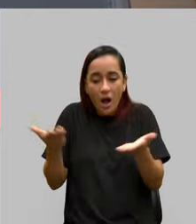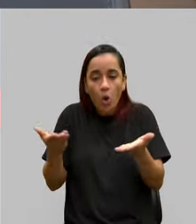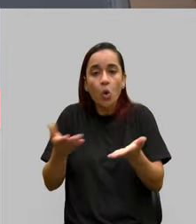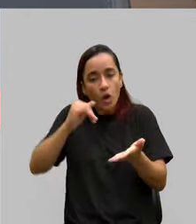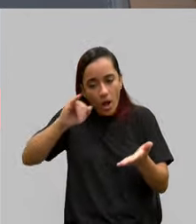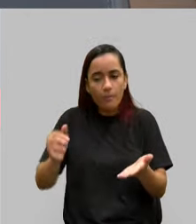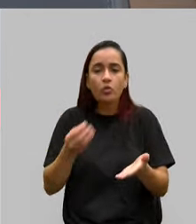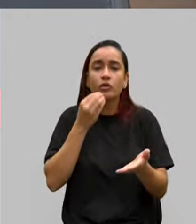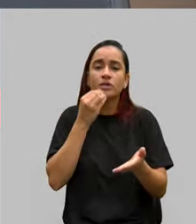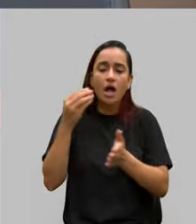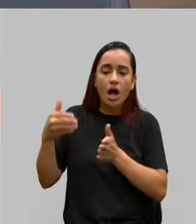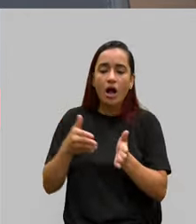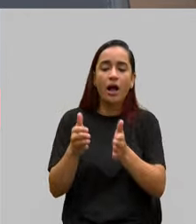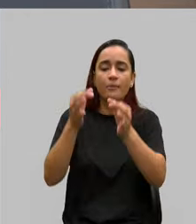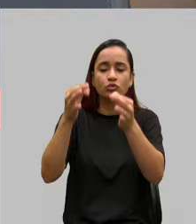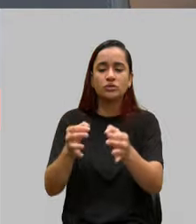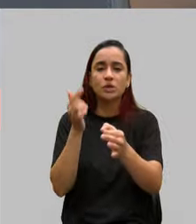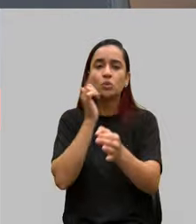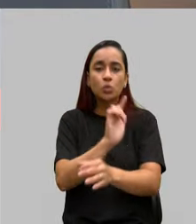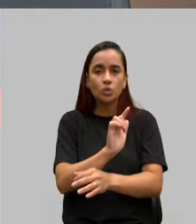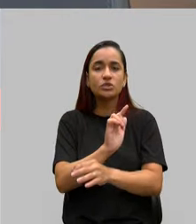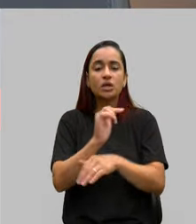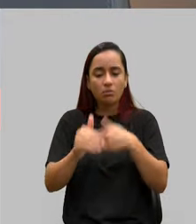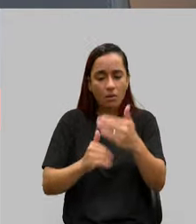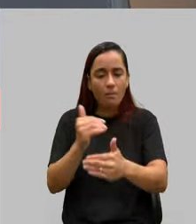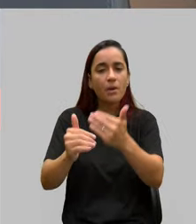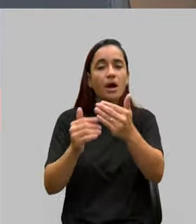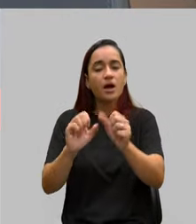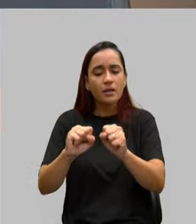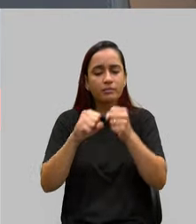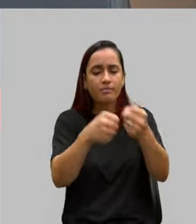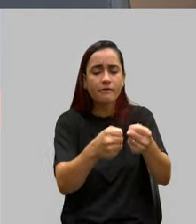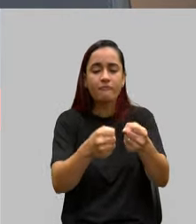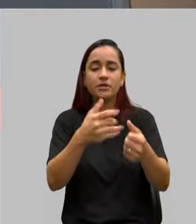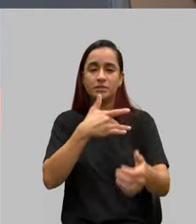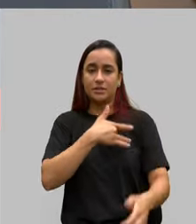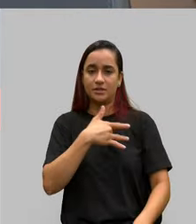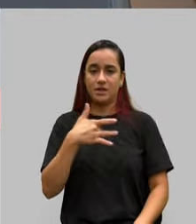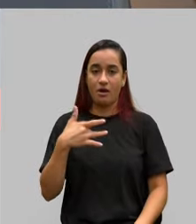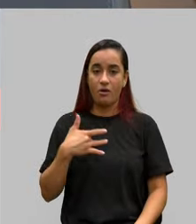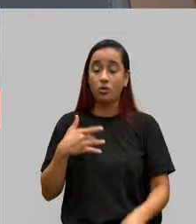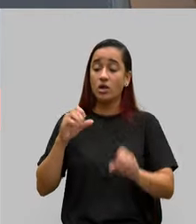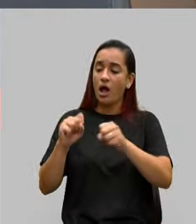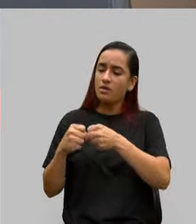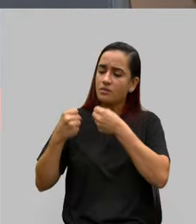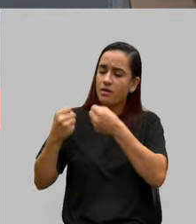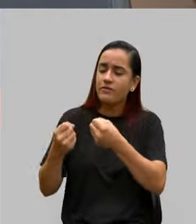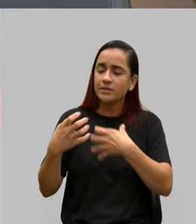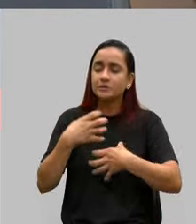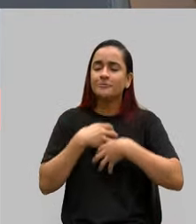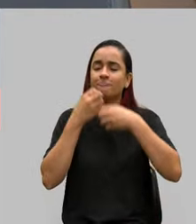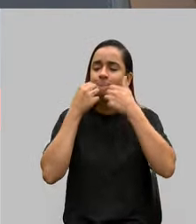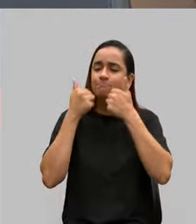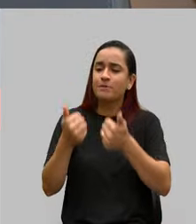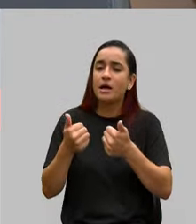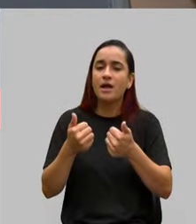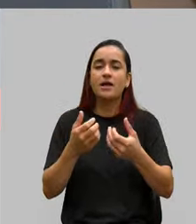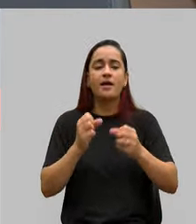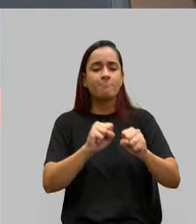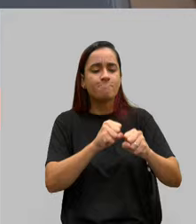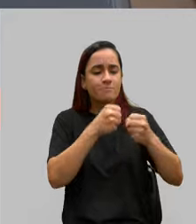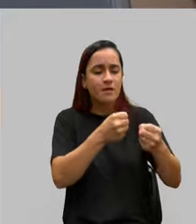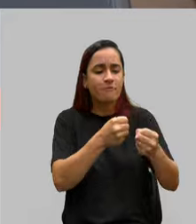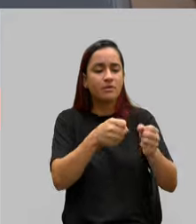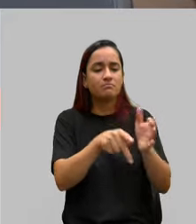correto né para em defesa da saúde em defesa do bem-estar das nossas